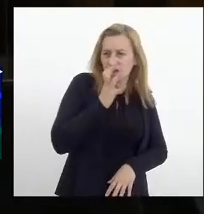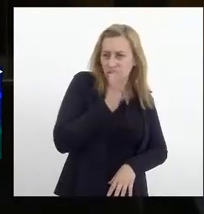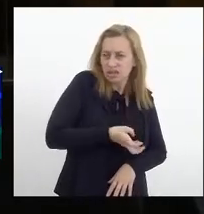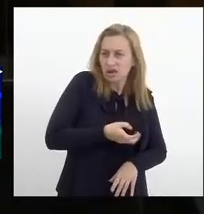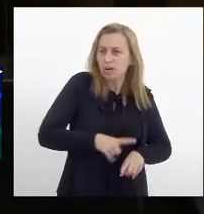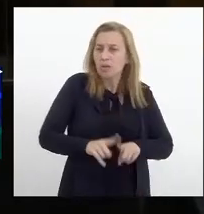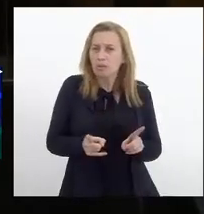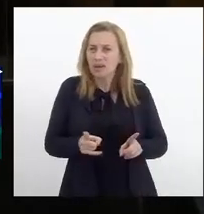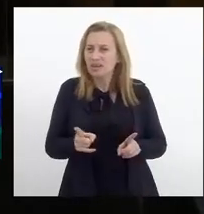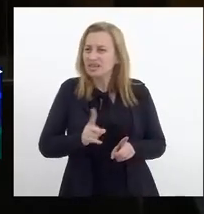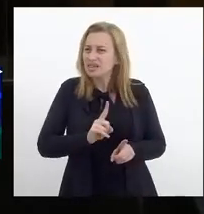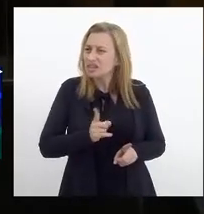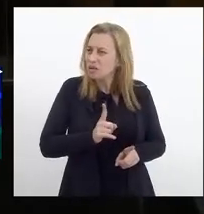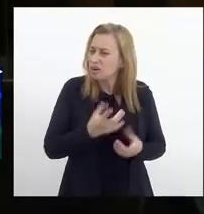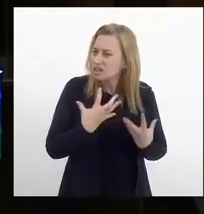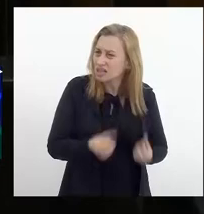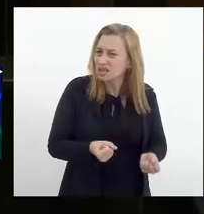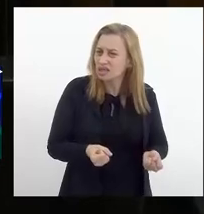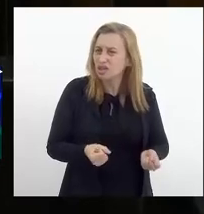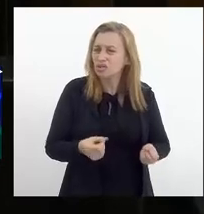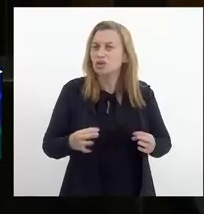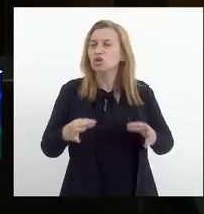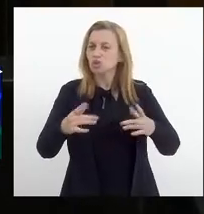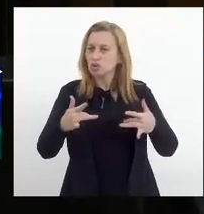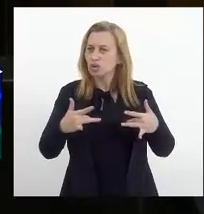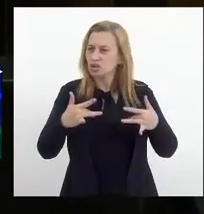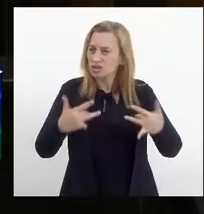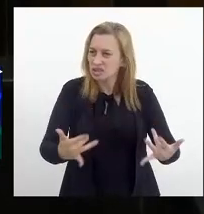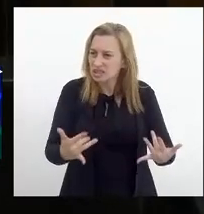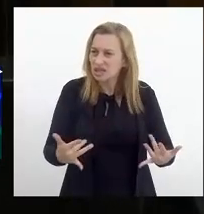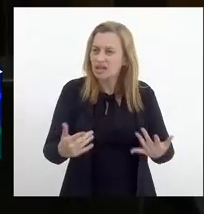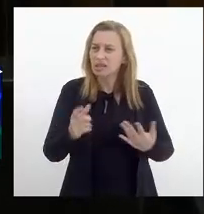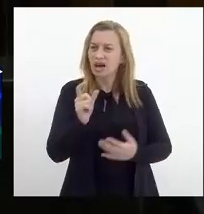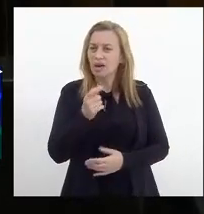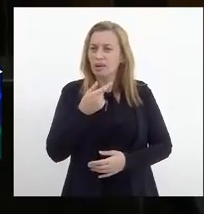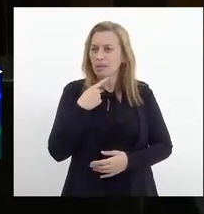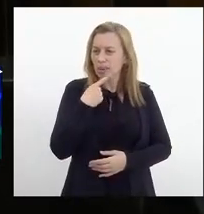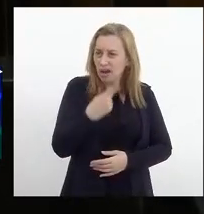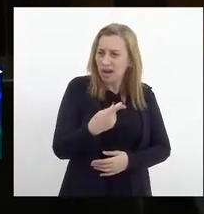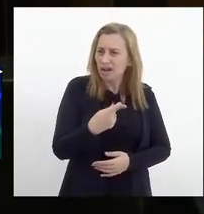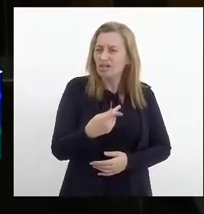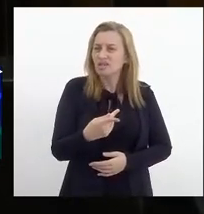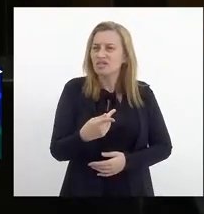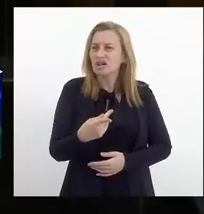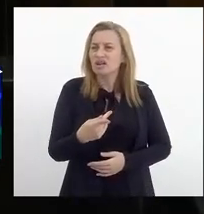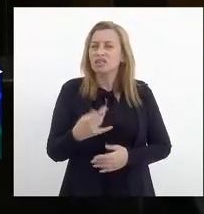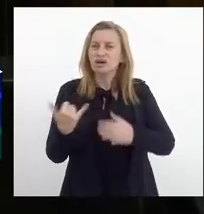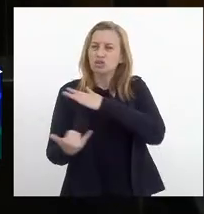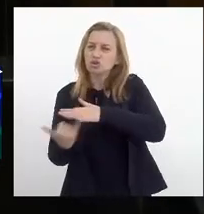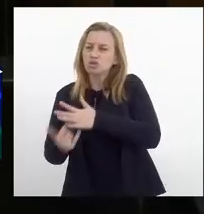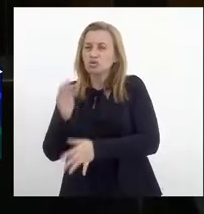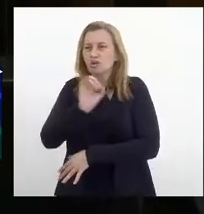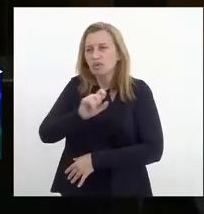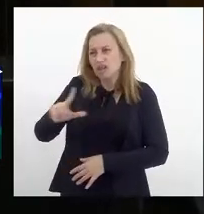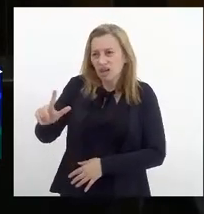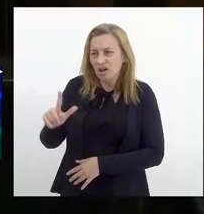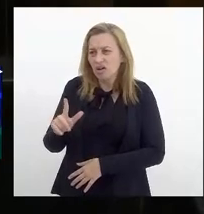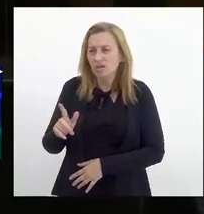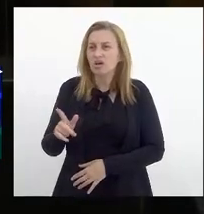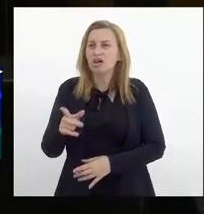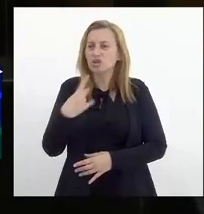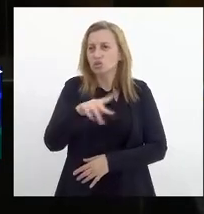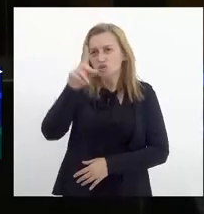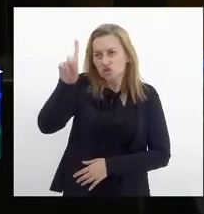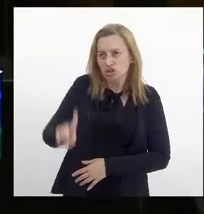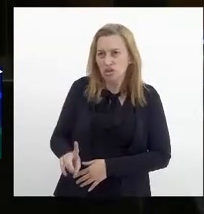inaceitável que aconteceu toda a nossa solidariedade toda a nossa palavra de desagravo né ao Instituto Philippe Pinel a sua